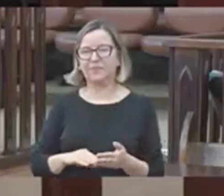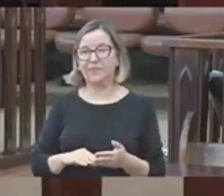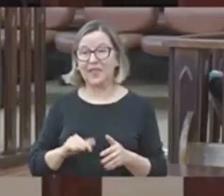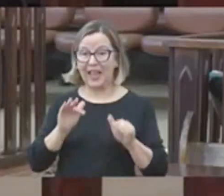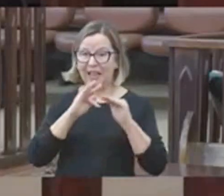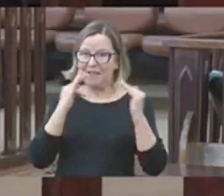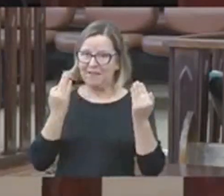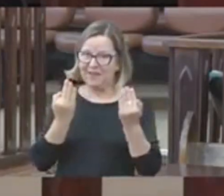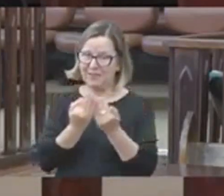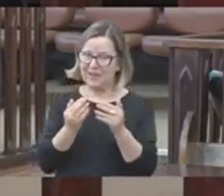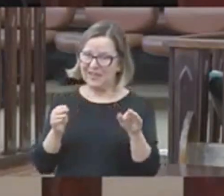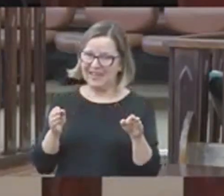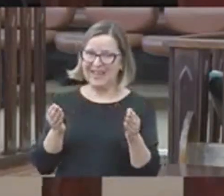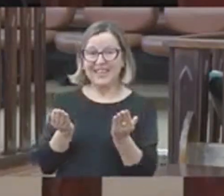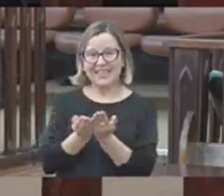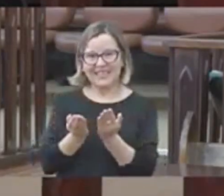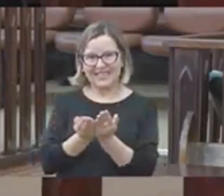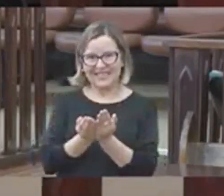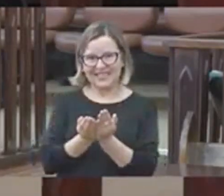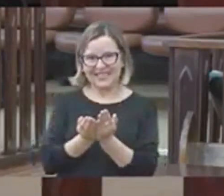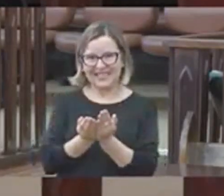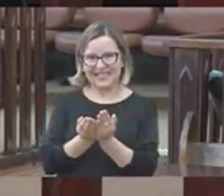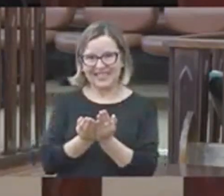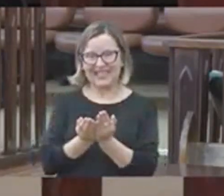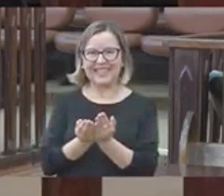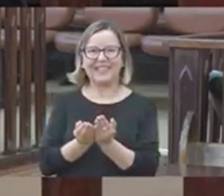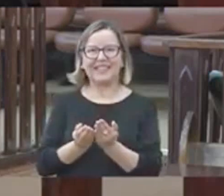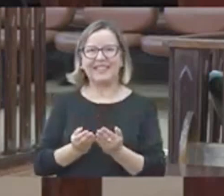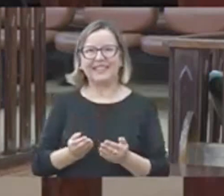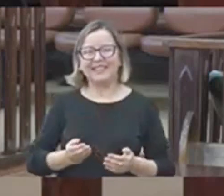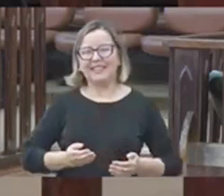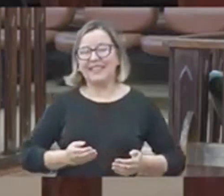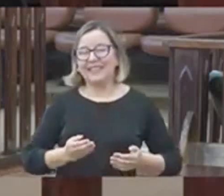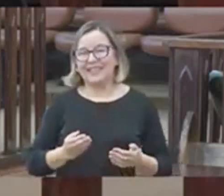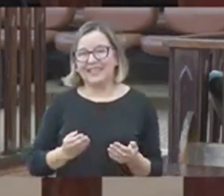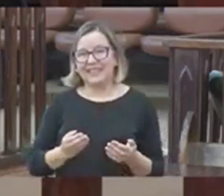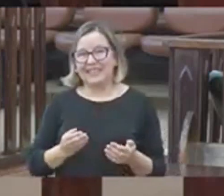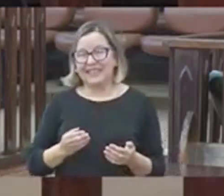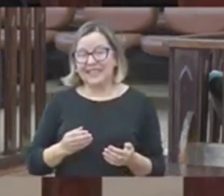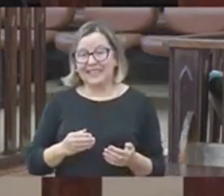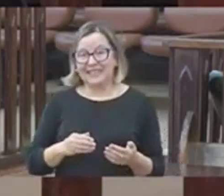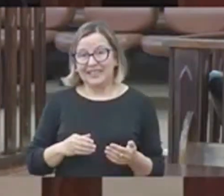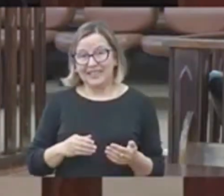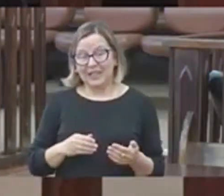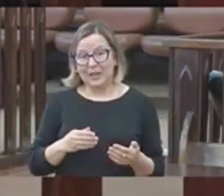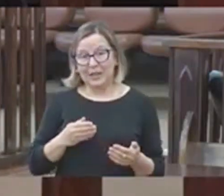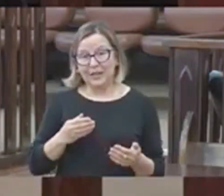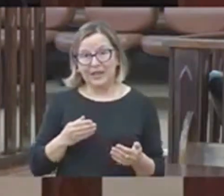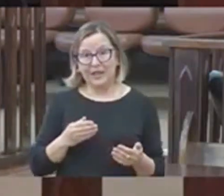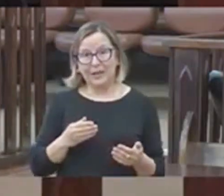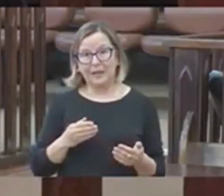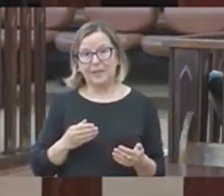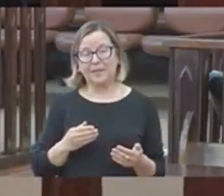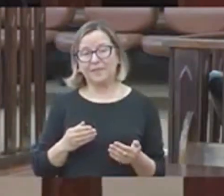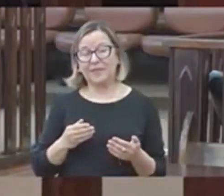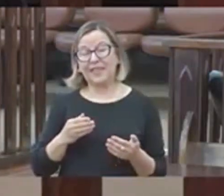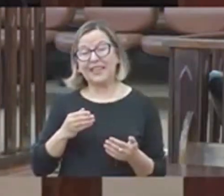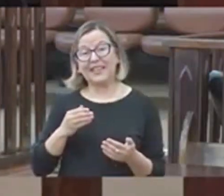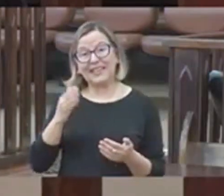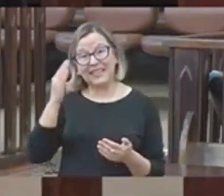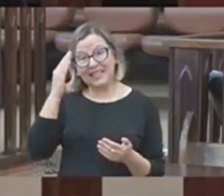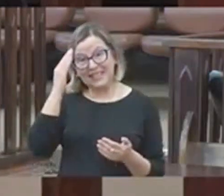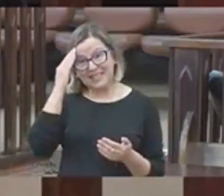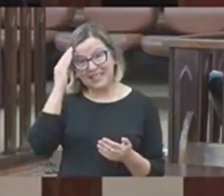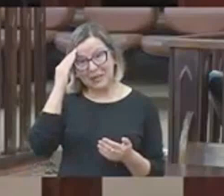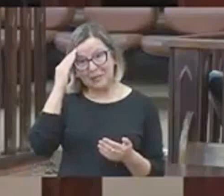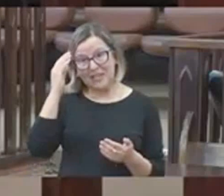uma enorme vantagem sobre as outras. Por quê? Porque ela sabe que Deus faz parte dela,